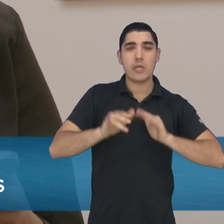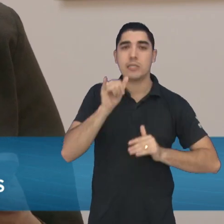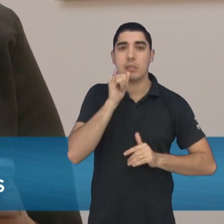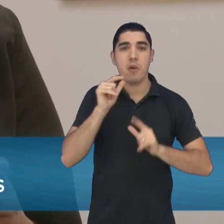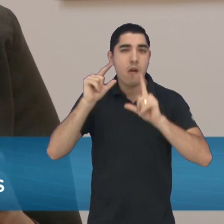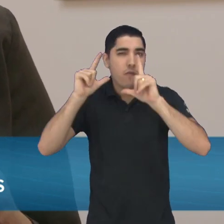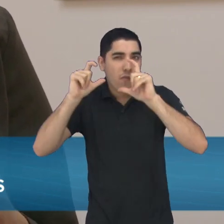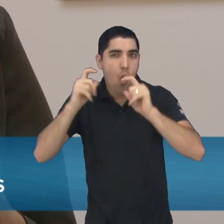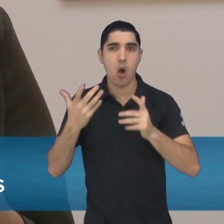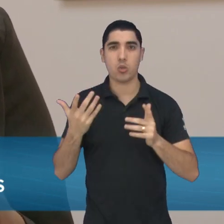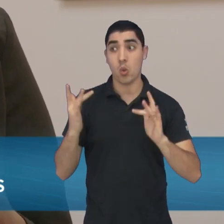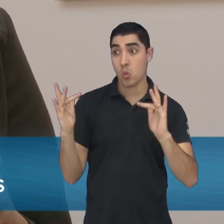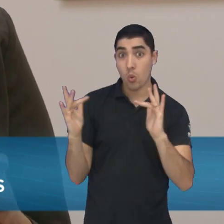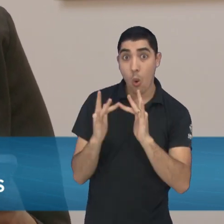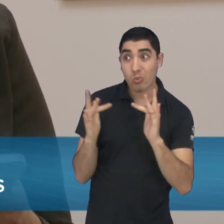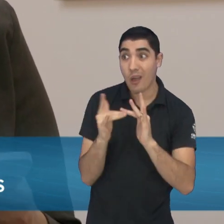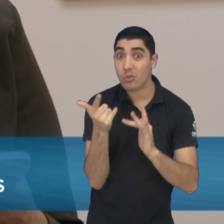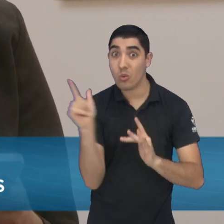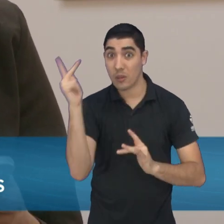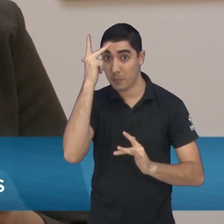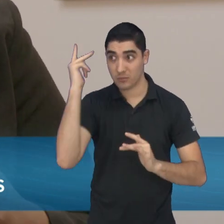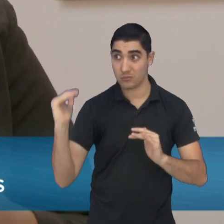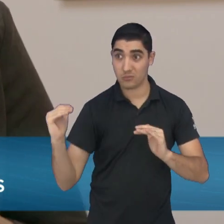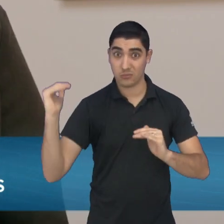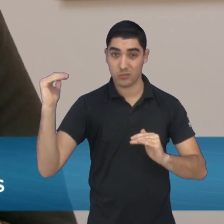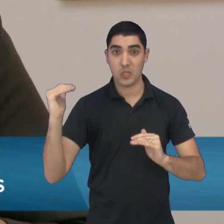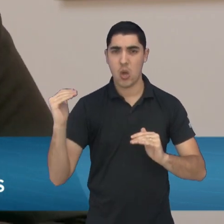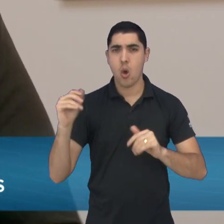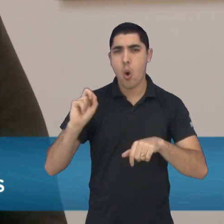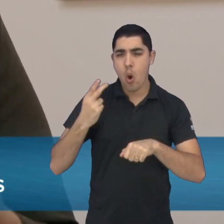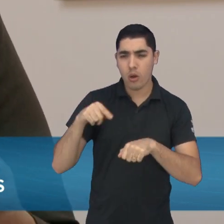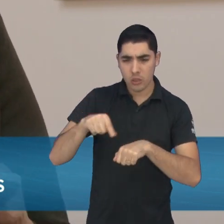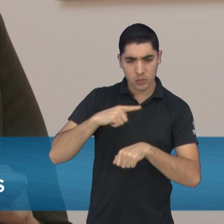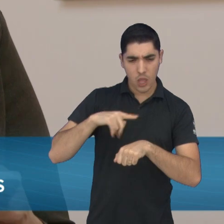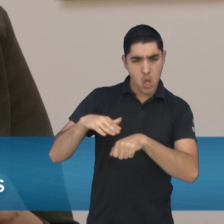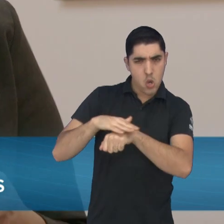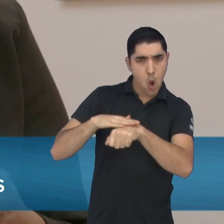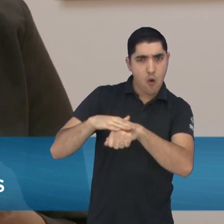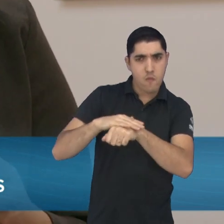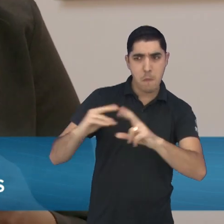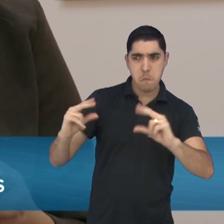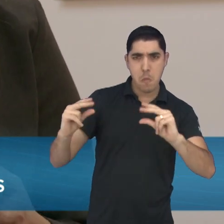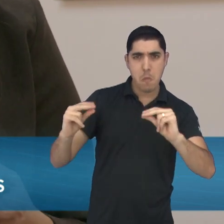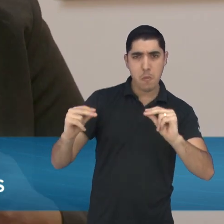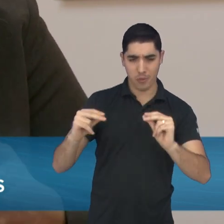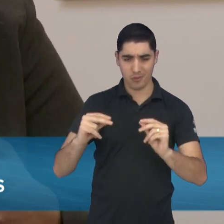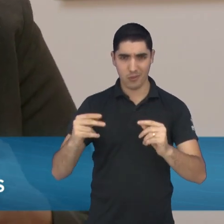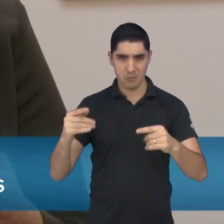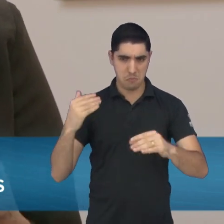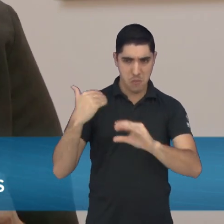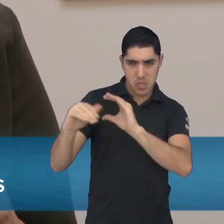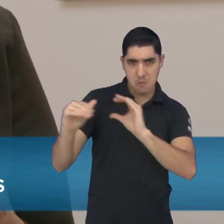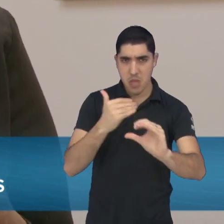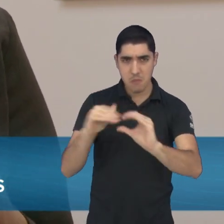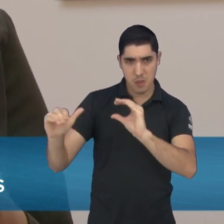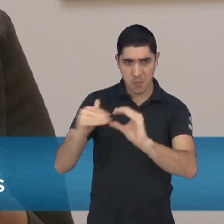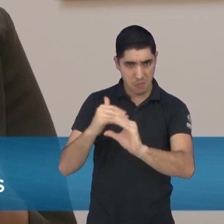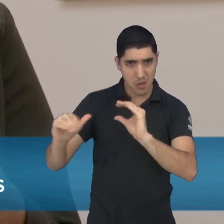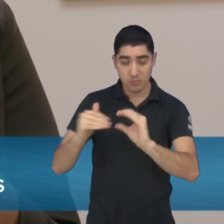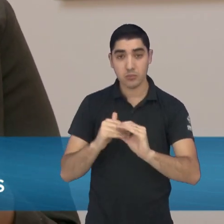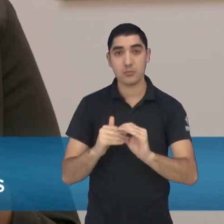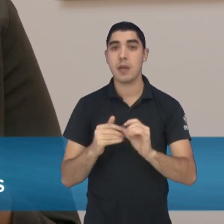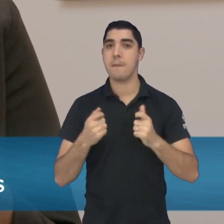de contato, de conversas que sejam vistas como estranhas, diálogos que não são saudáveis, precisam